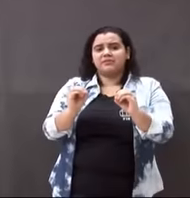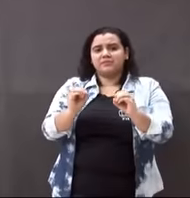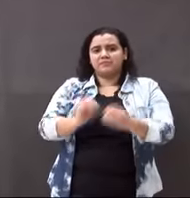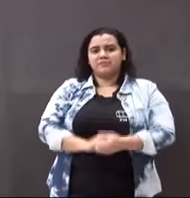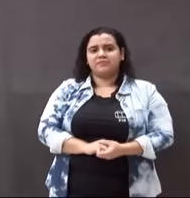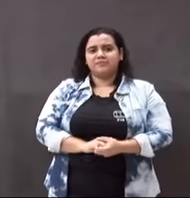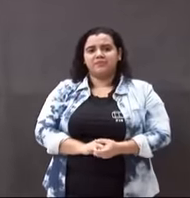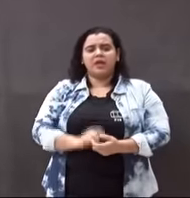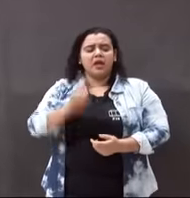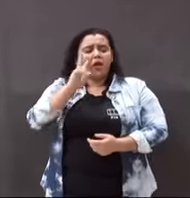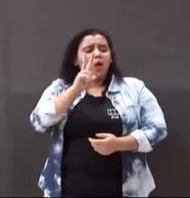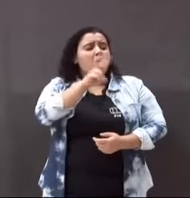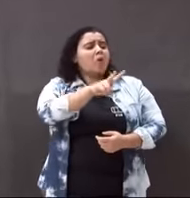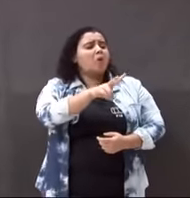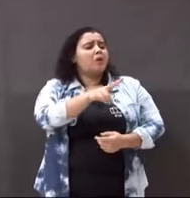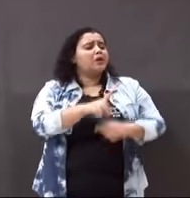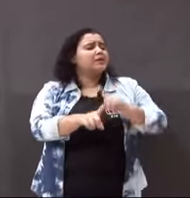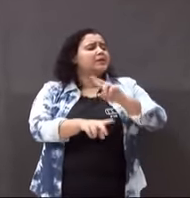Joguei pra direita.